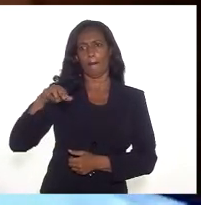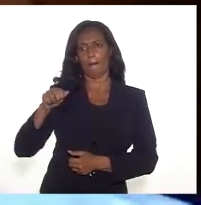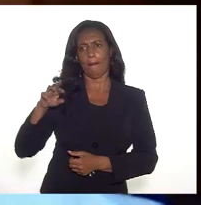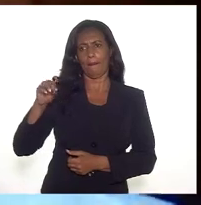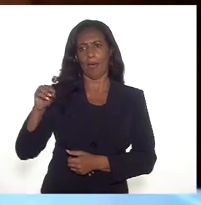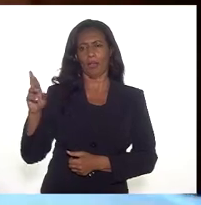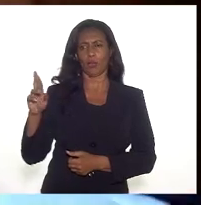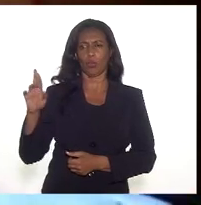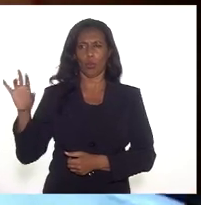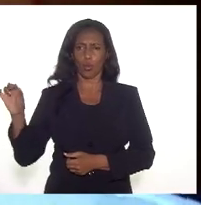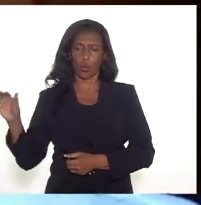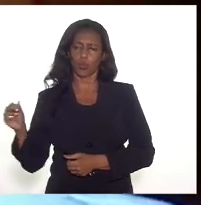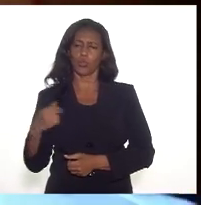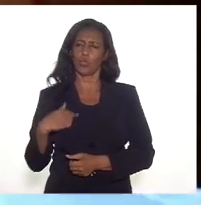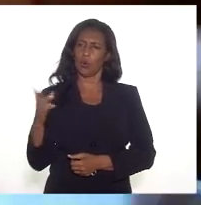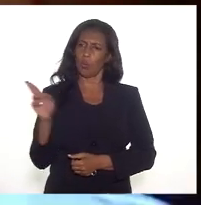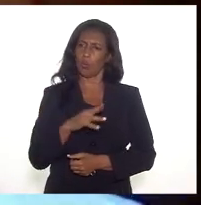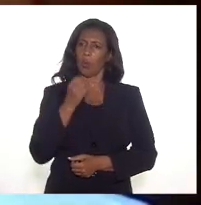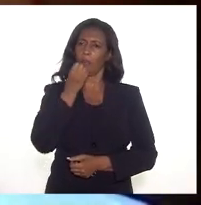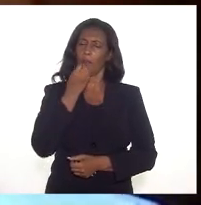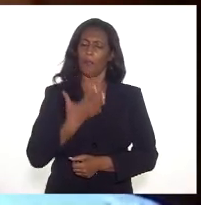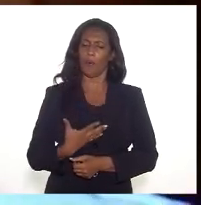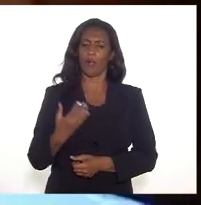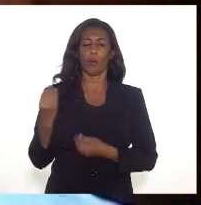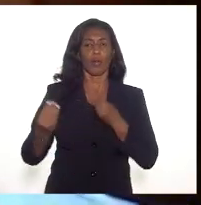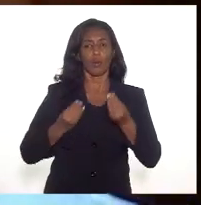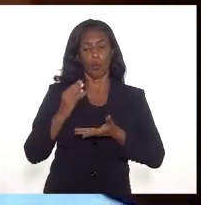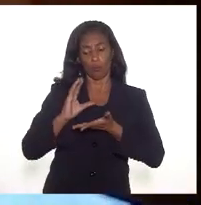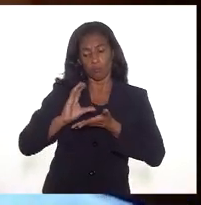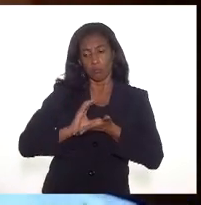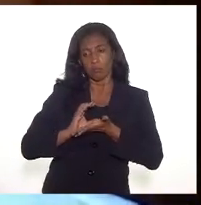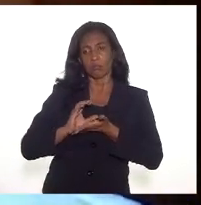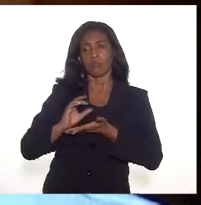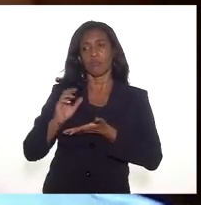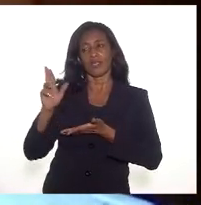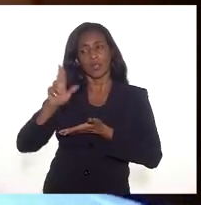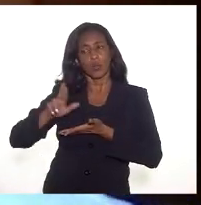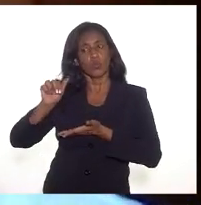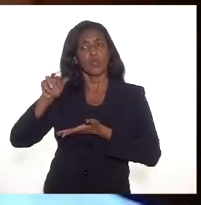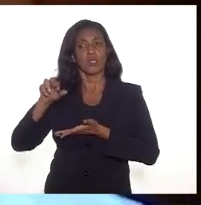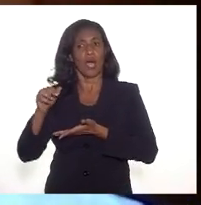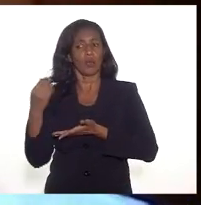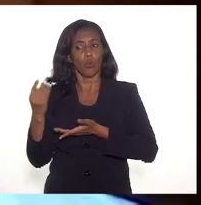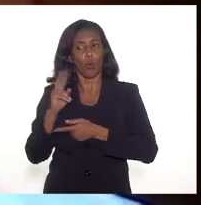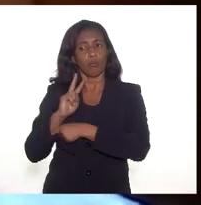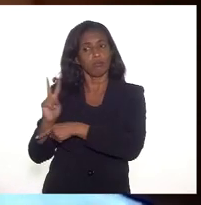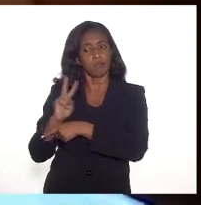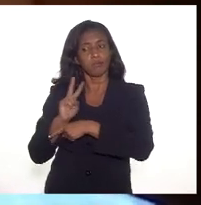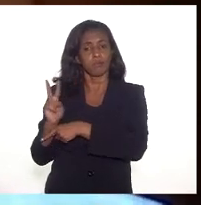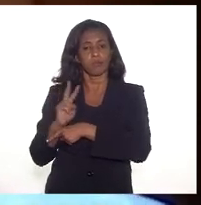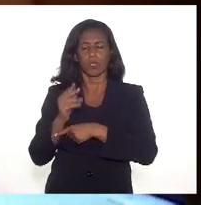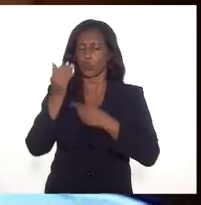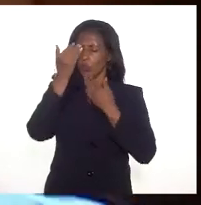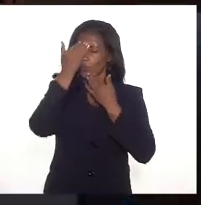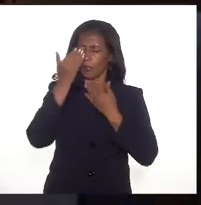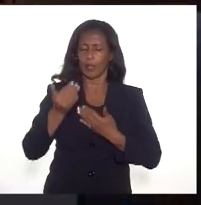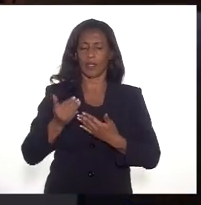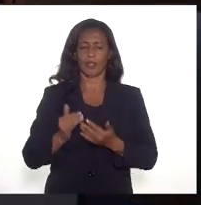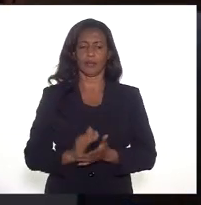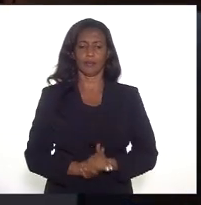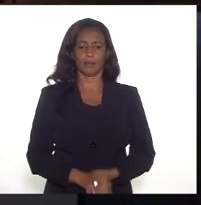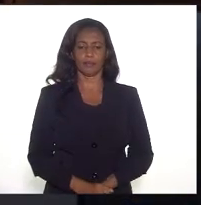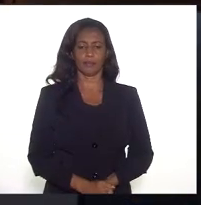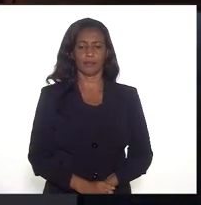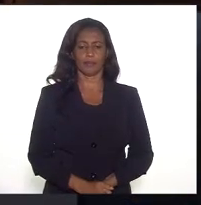bom resultado. Agora vamos ver como que esses recursos serão usados e a comissão, claro, vai acompanhar e vai supervisionar. Era só isso. Obrigado, André. Pela